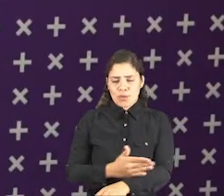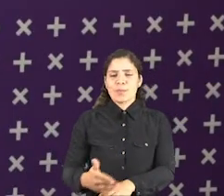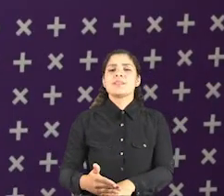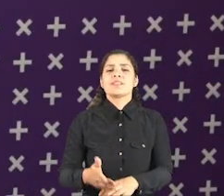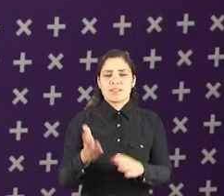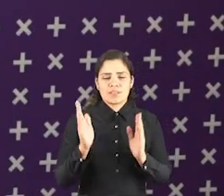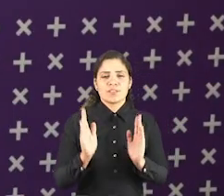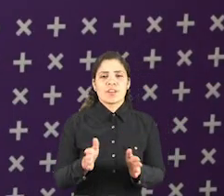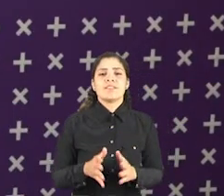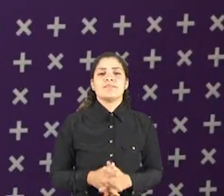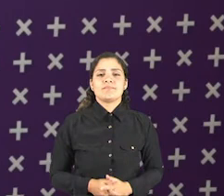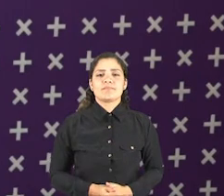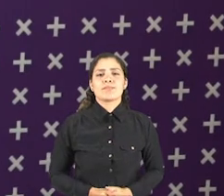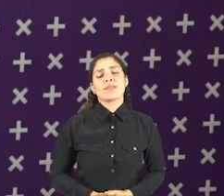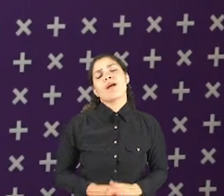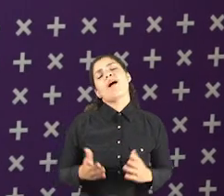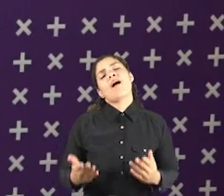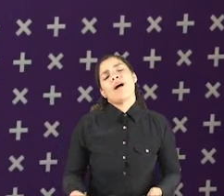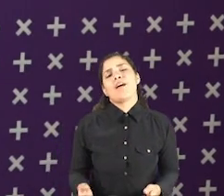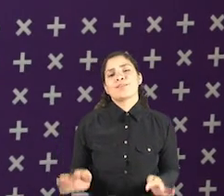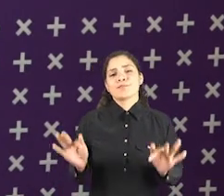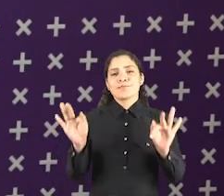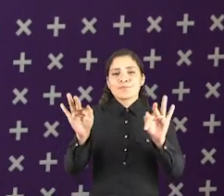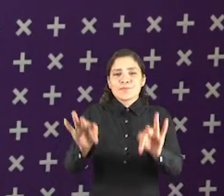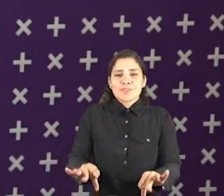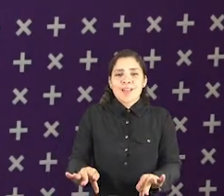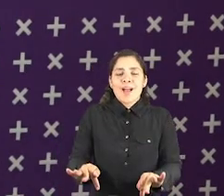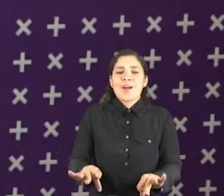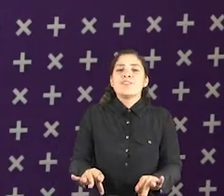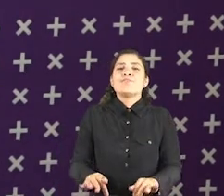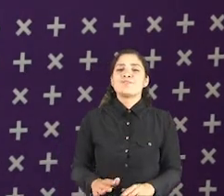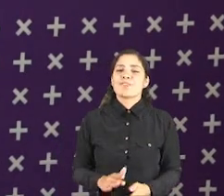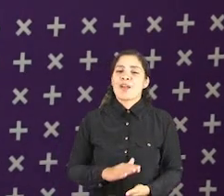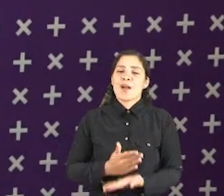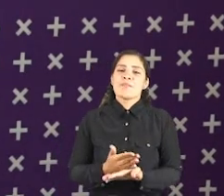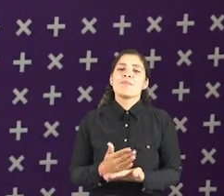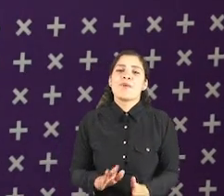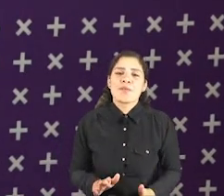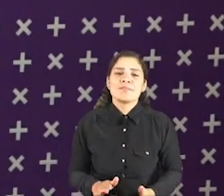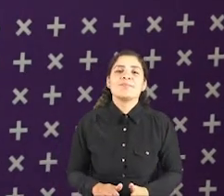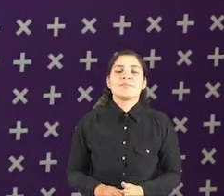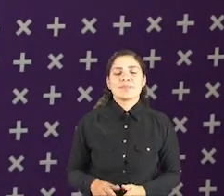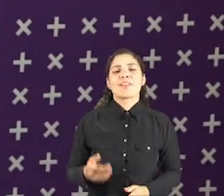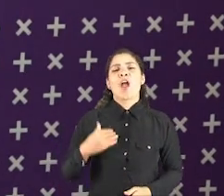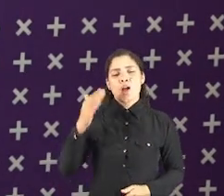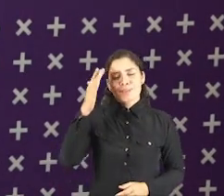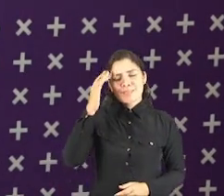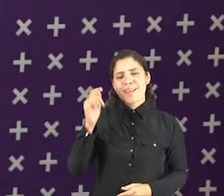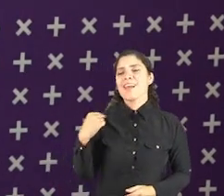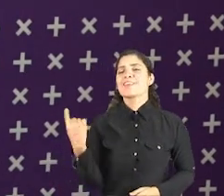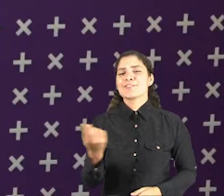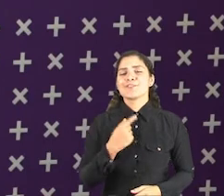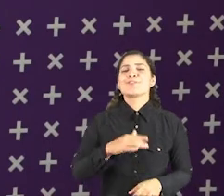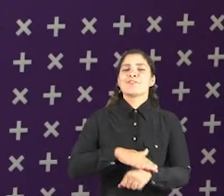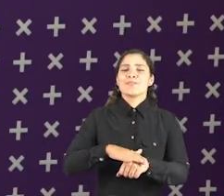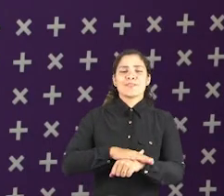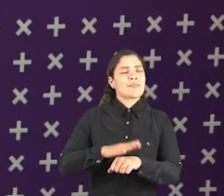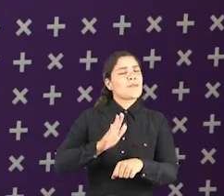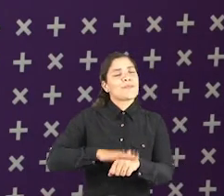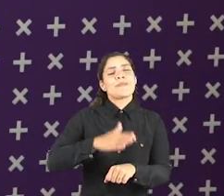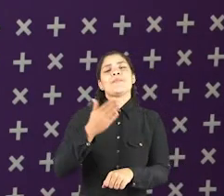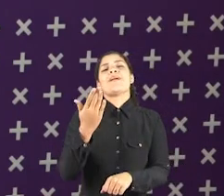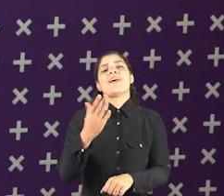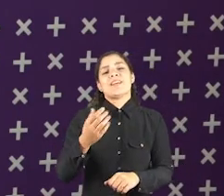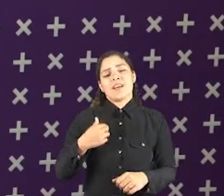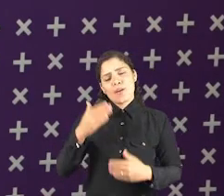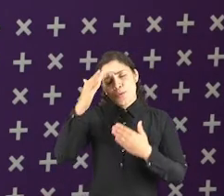gente Infelizmente o nosso tempo acabou eu tenho certeza né que a gente ficarei aqui muito mais conversando com Tierry quero muito